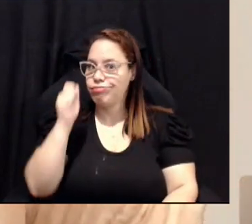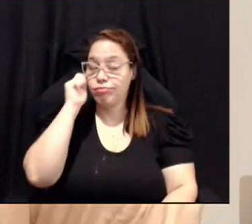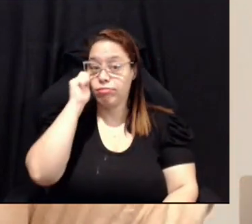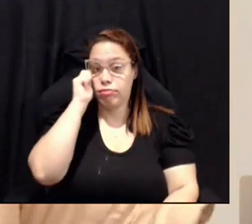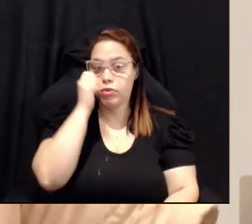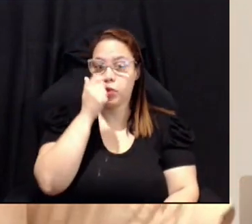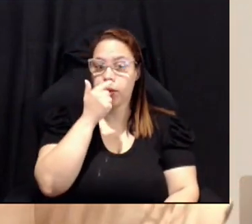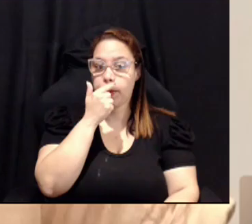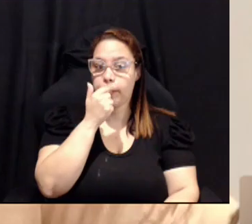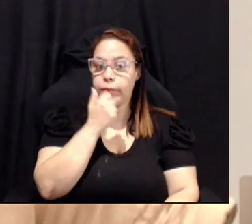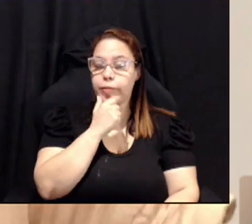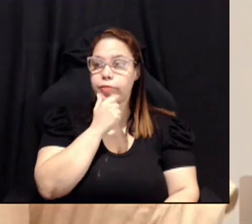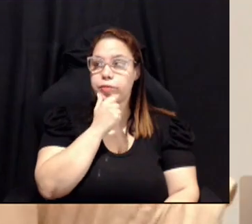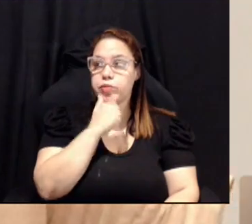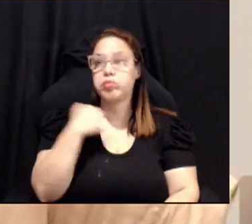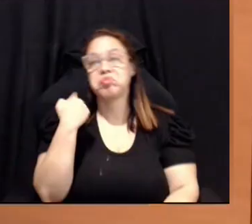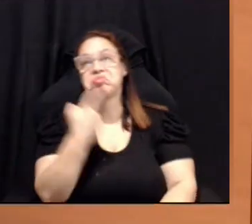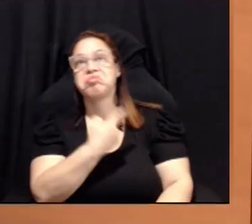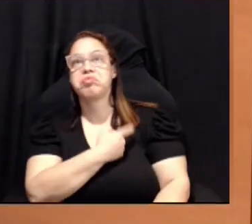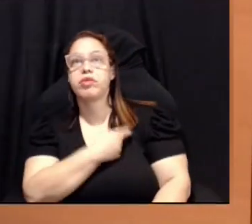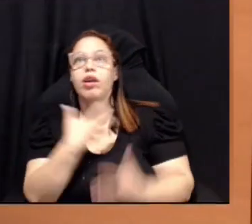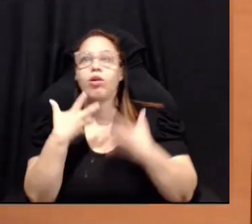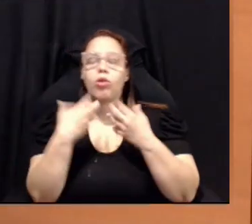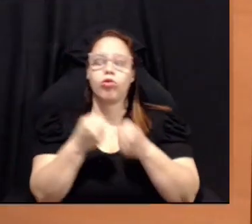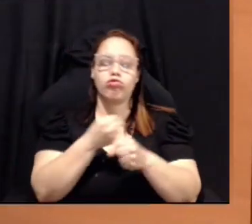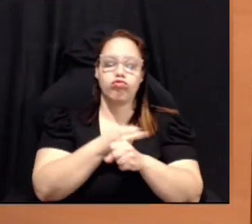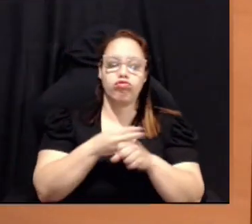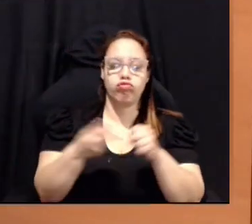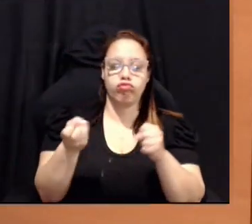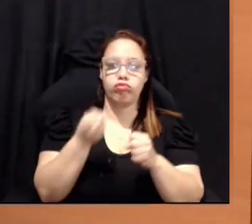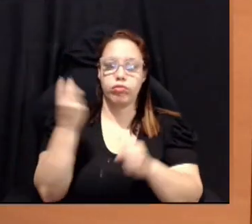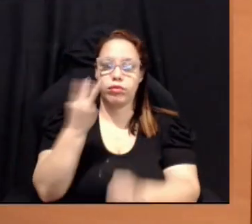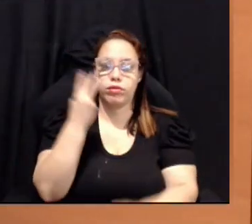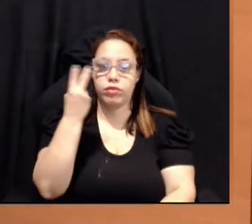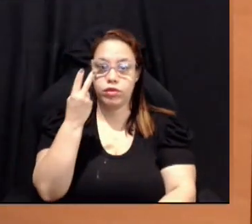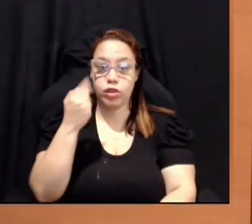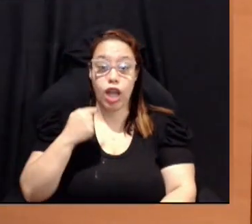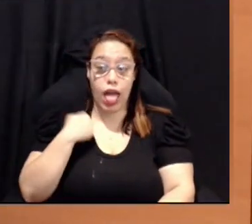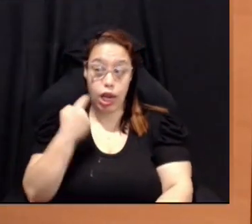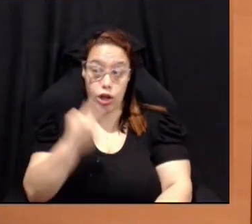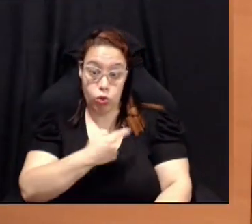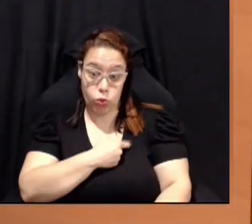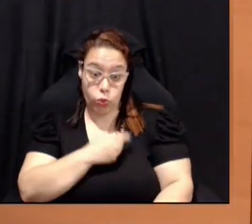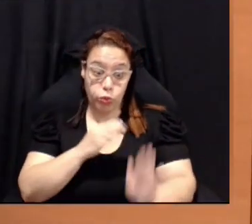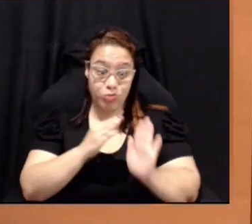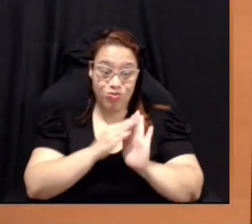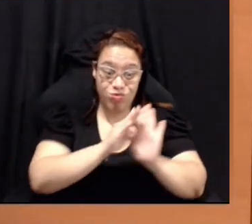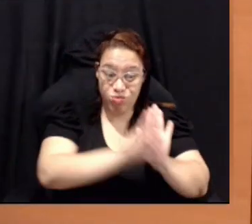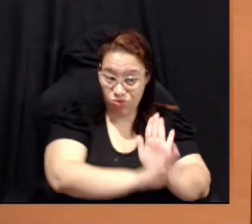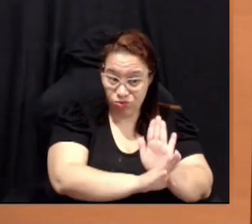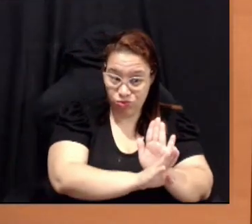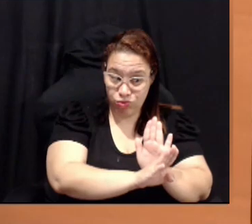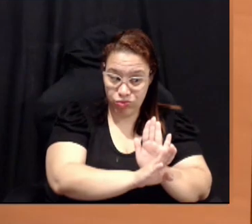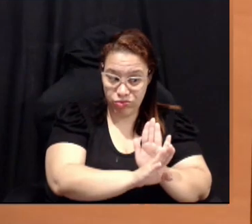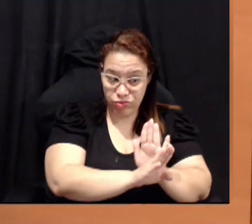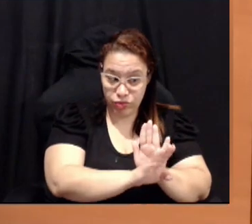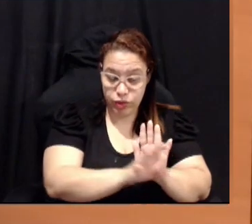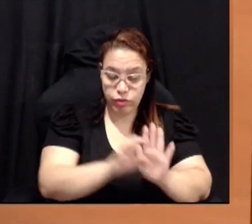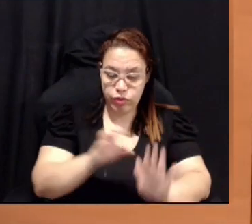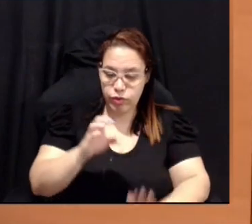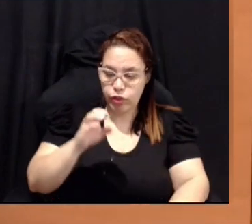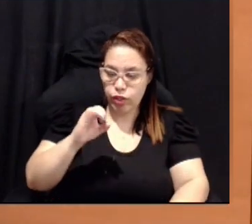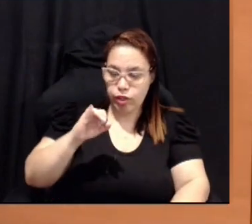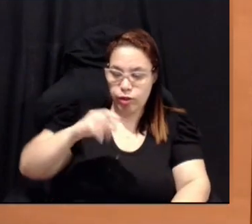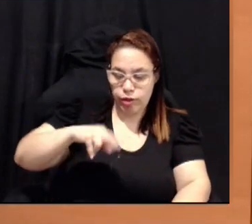para a gente é um ganho imenso. A nossa intervenção, ela pode gerar sinergia com os outros órgãos